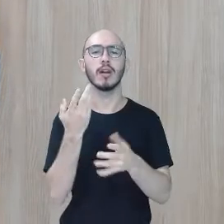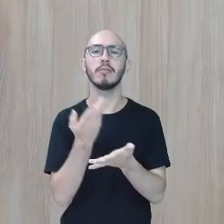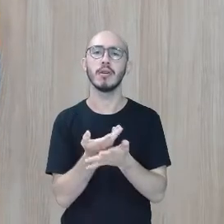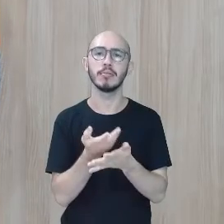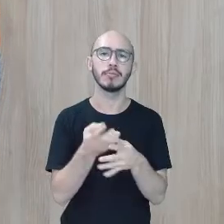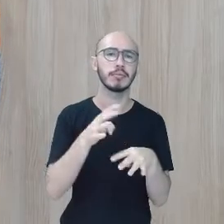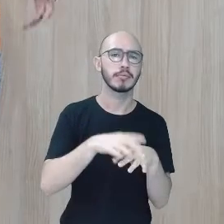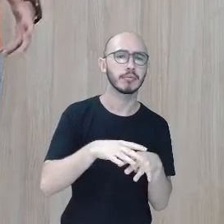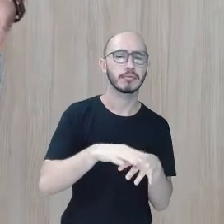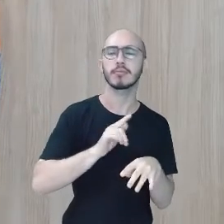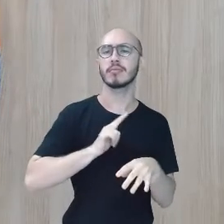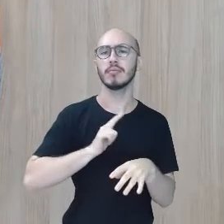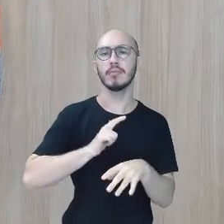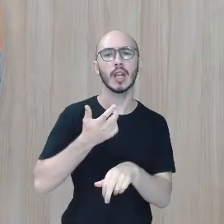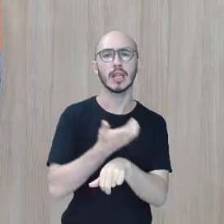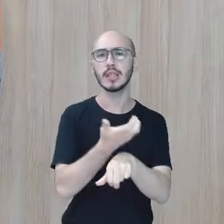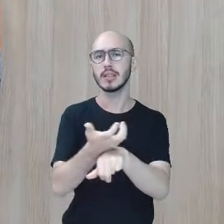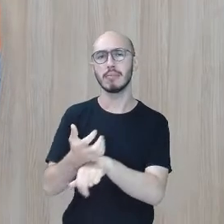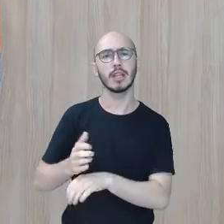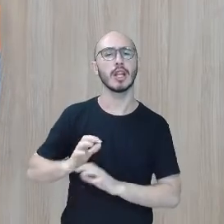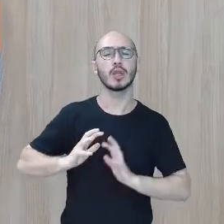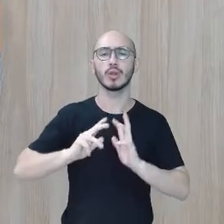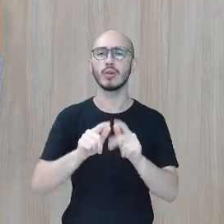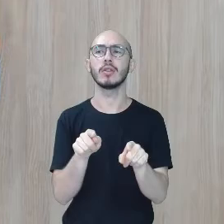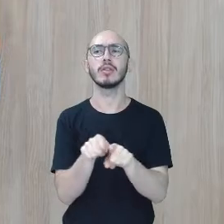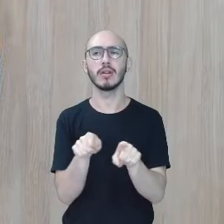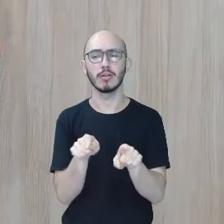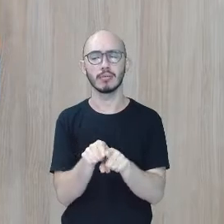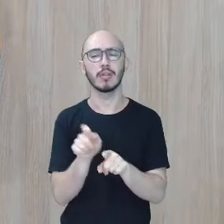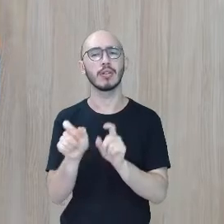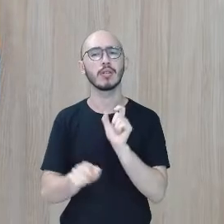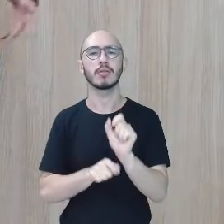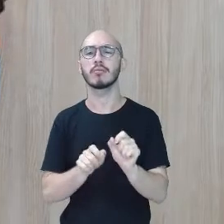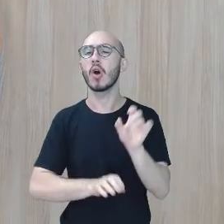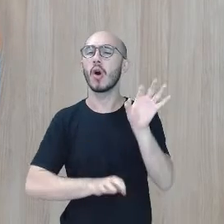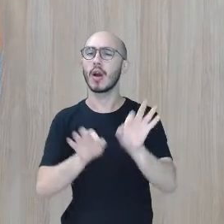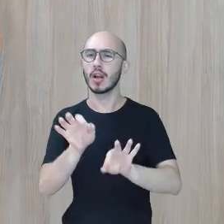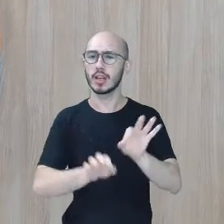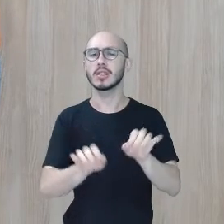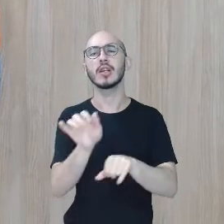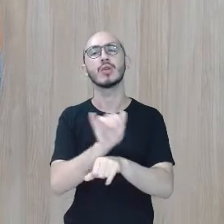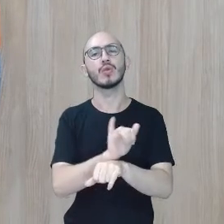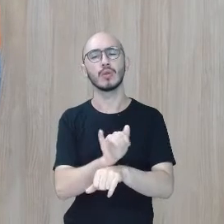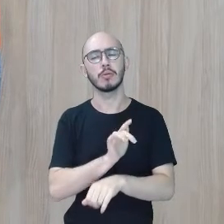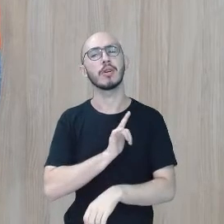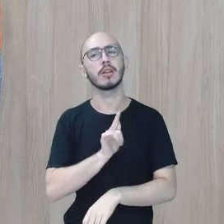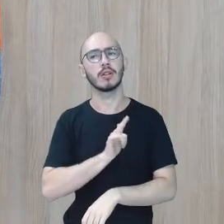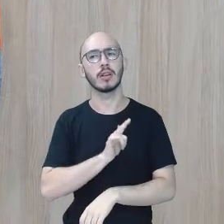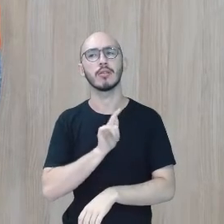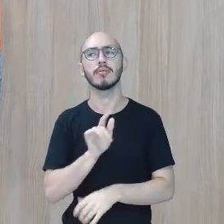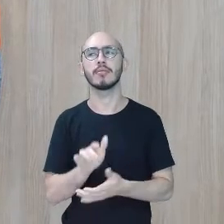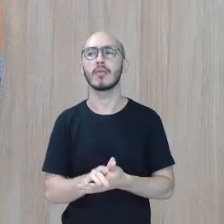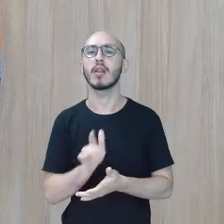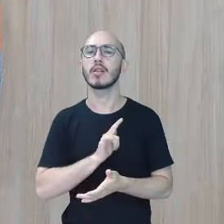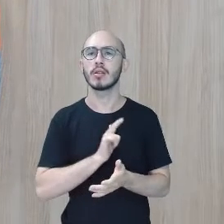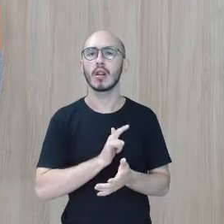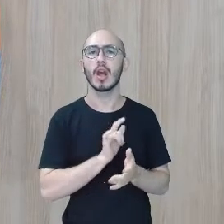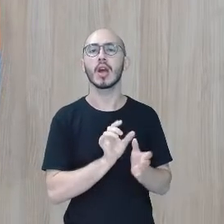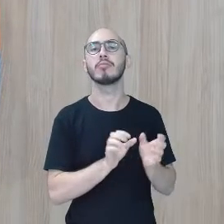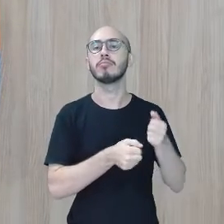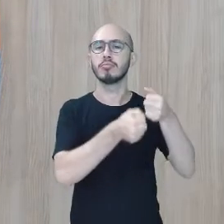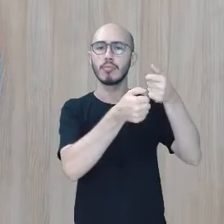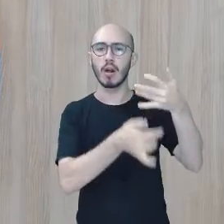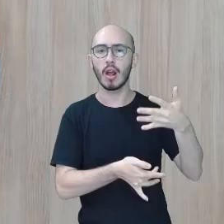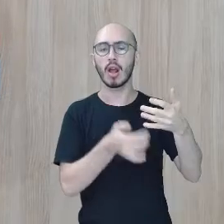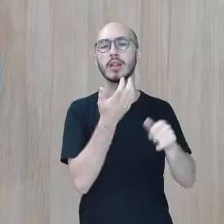mas as aulas de todas as outras disciplinas também. Então tá tudo bem organizado lá no canal, separado por playlist lá de